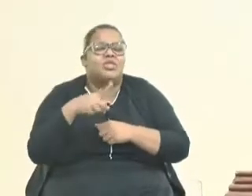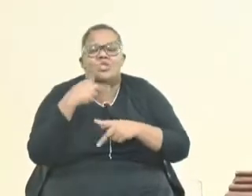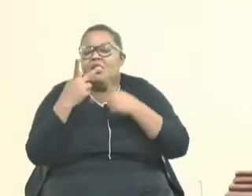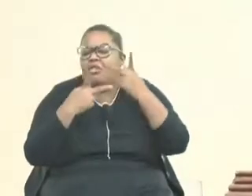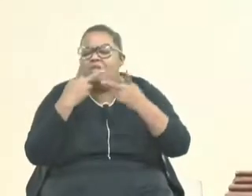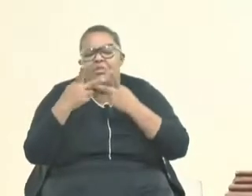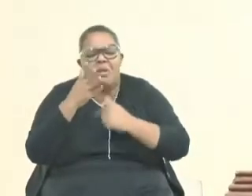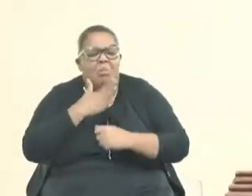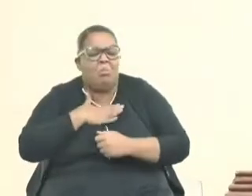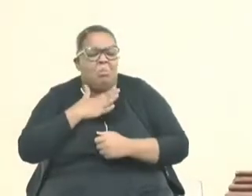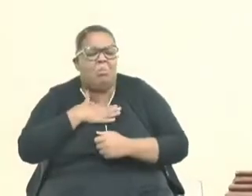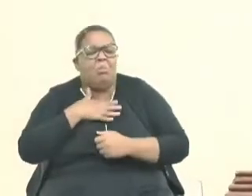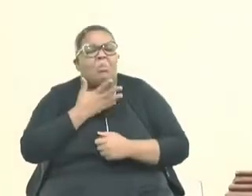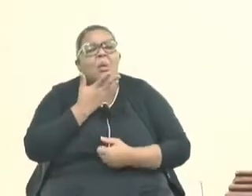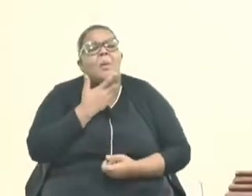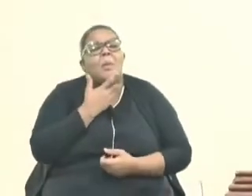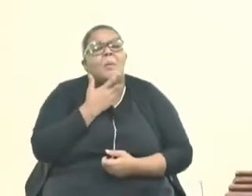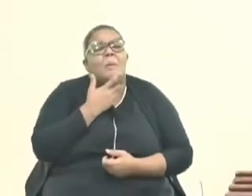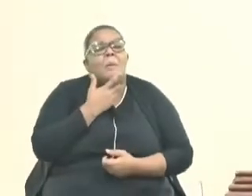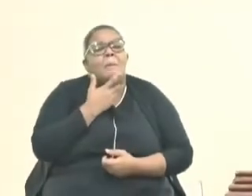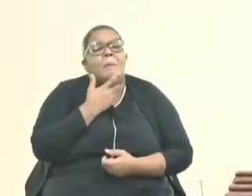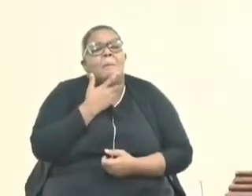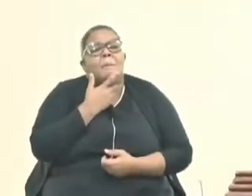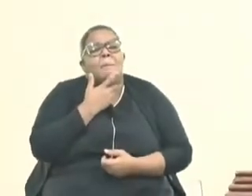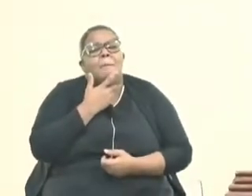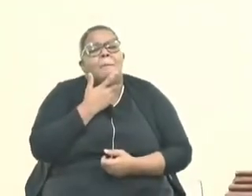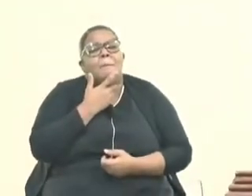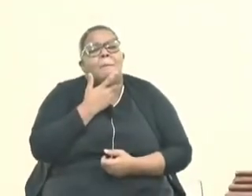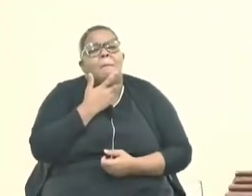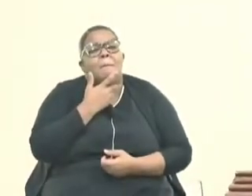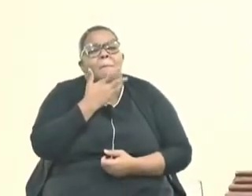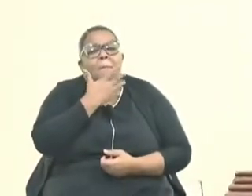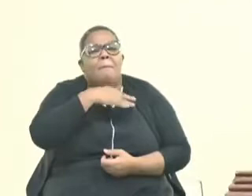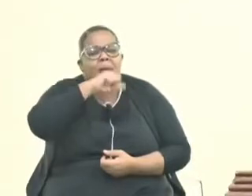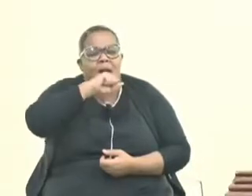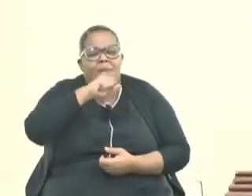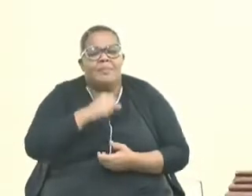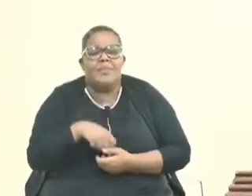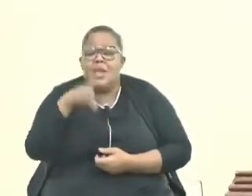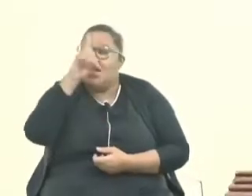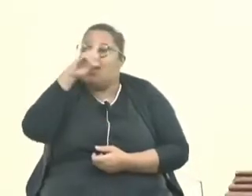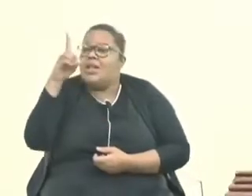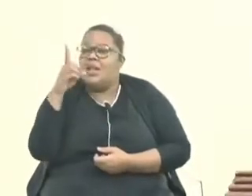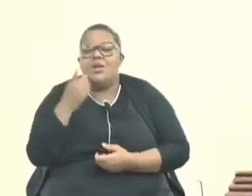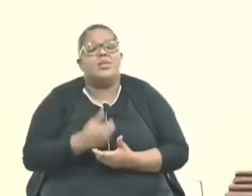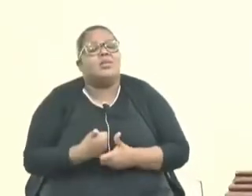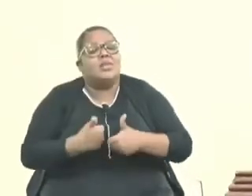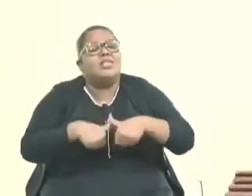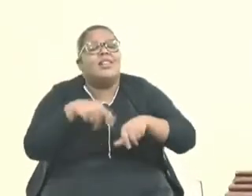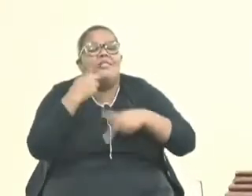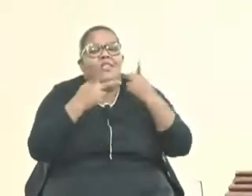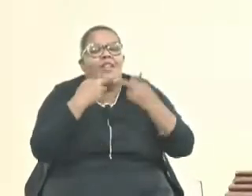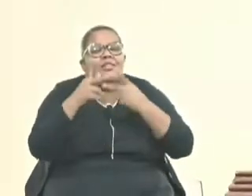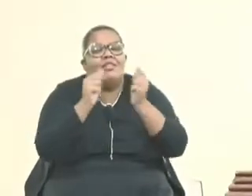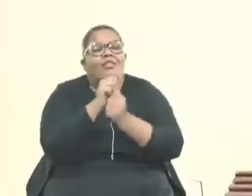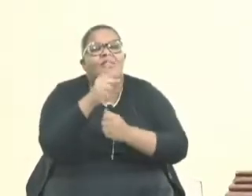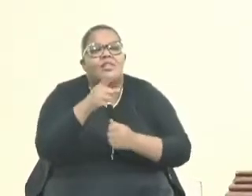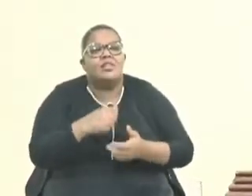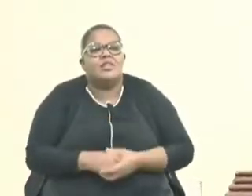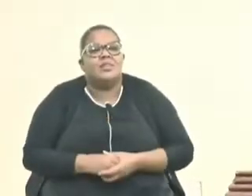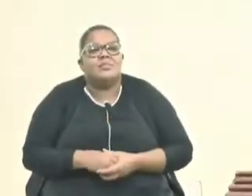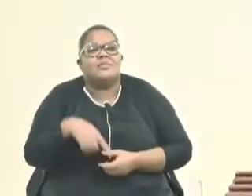falo nem com teu pai mais eu e Deus vai falar com menino sabe porque Deus sempre tem os seus